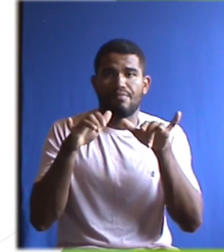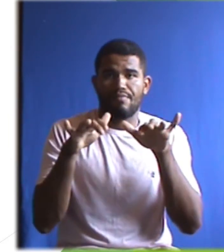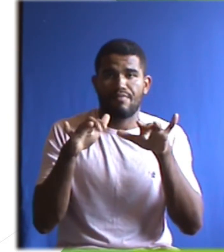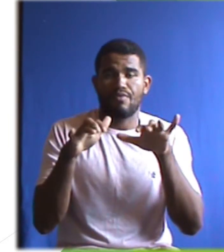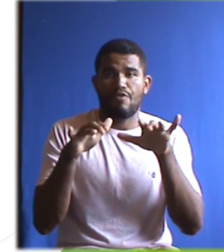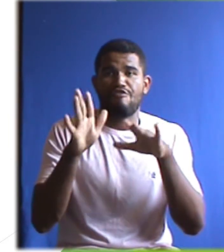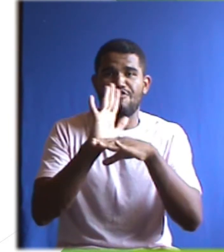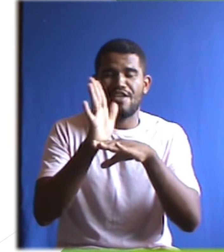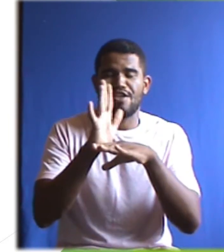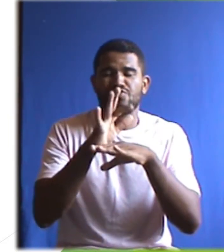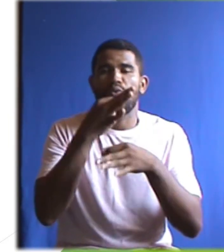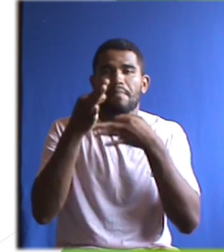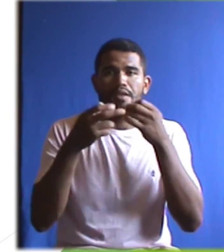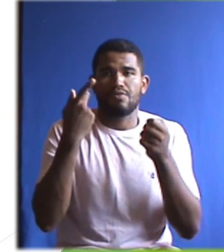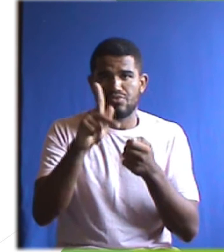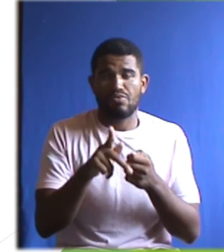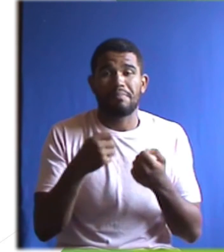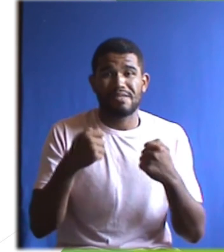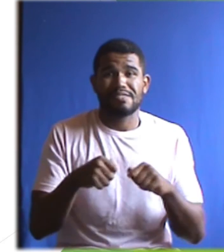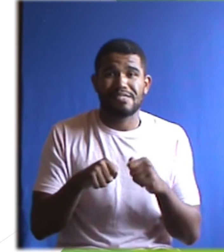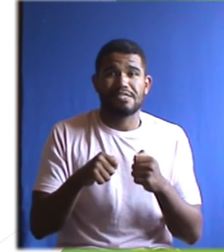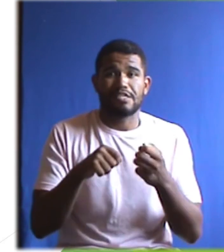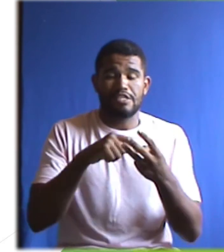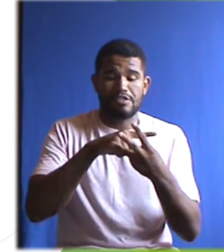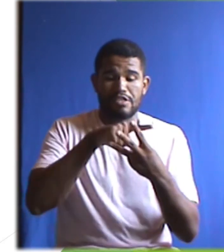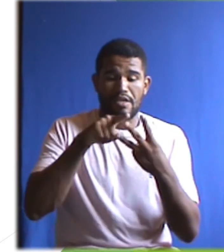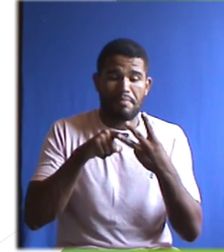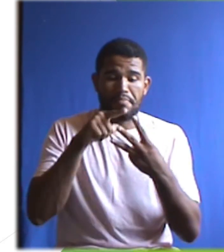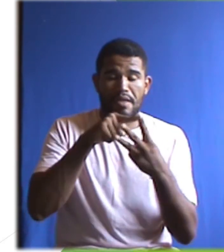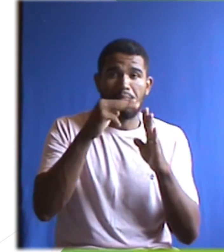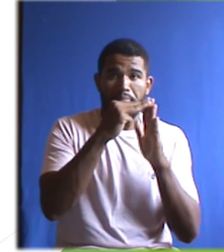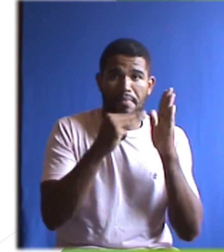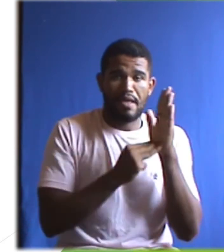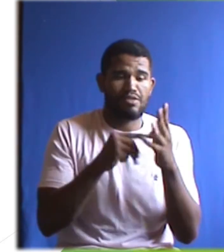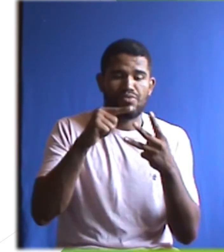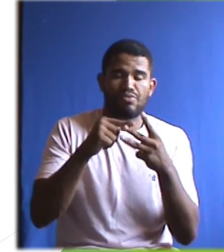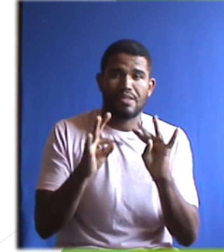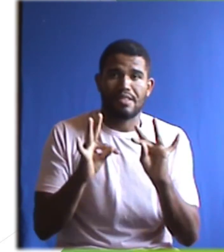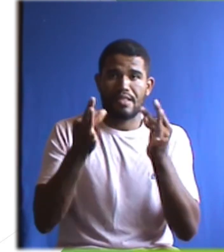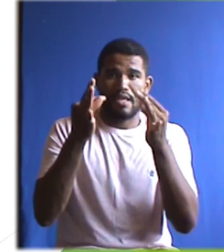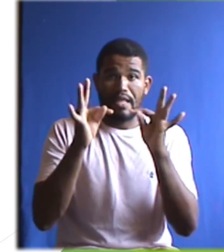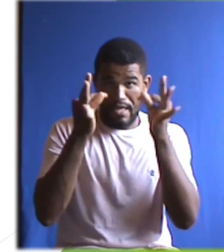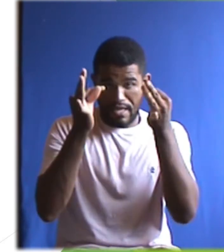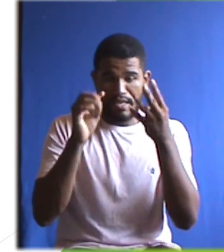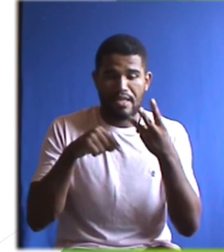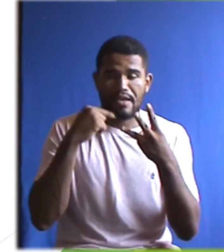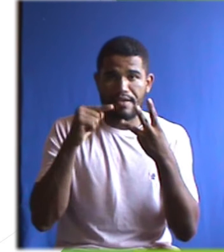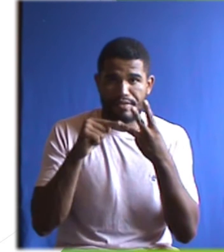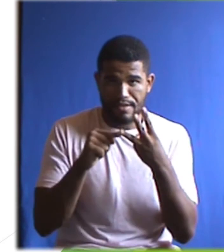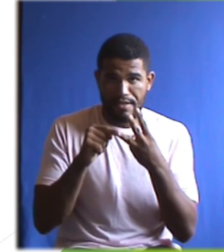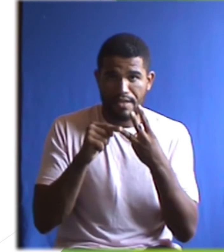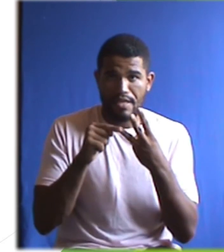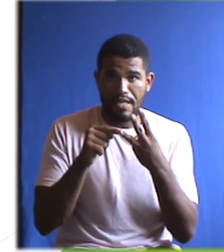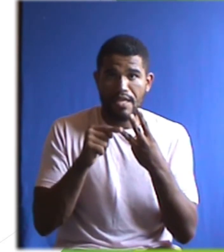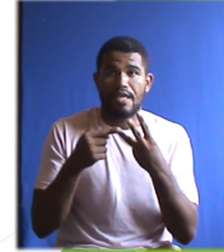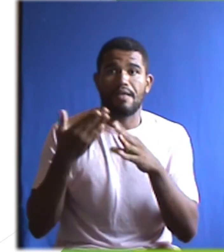vídeo. É importante você ter essa divisão desses 3 itens, pessoal, porque você